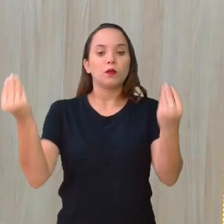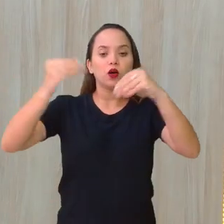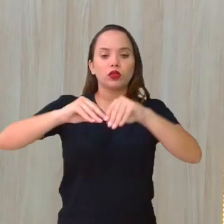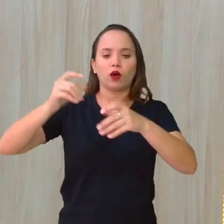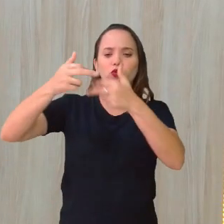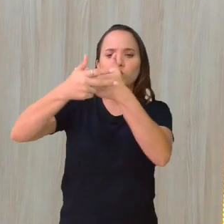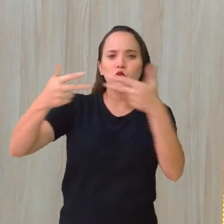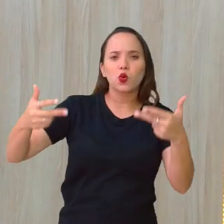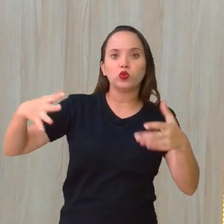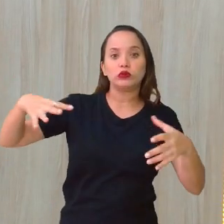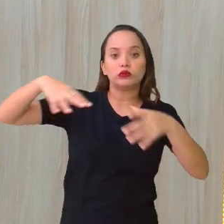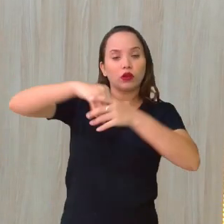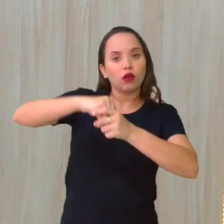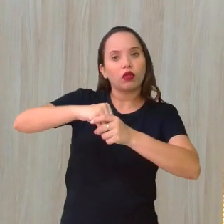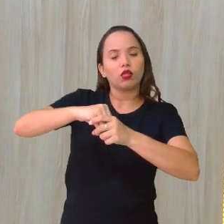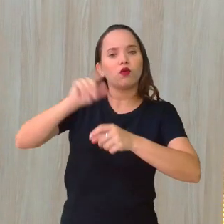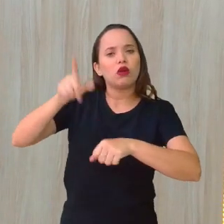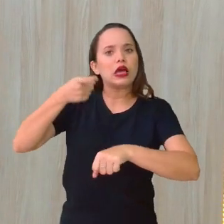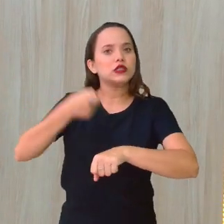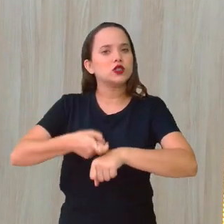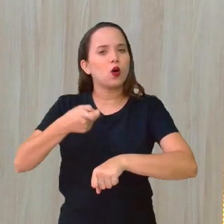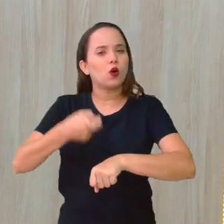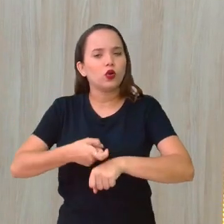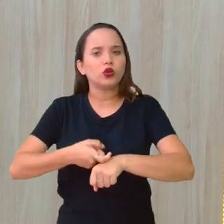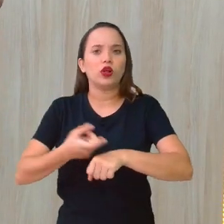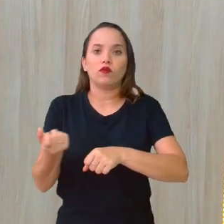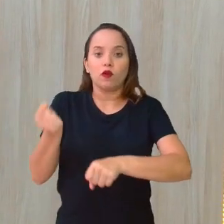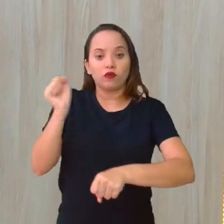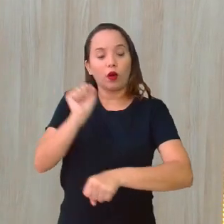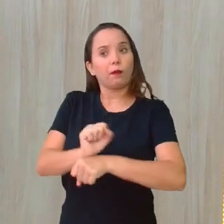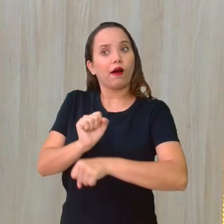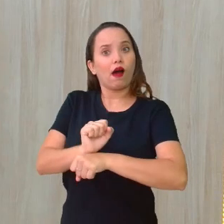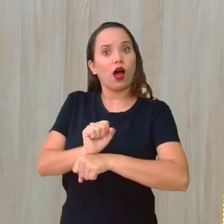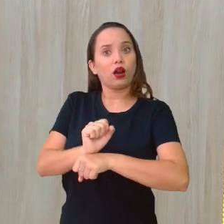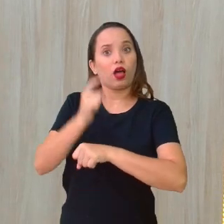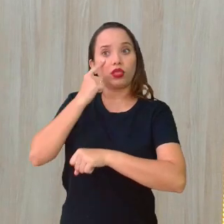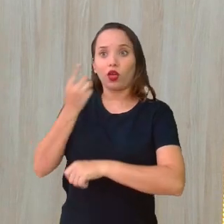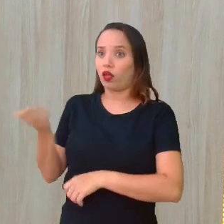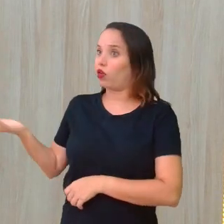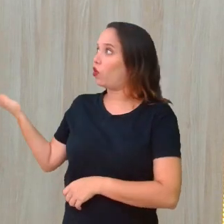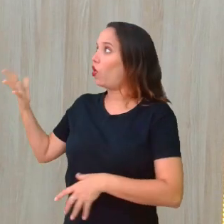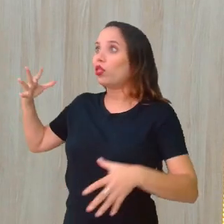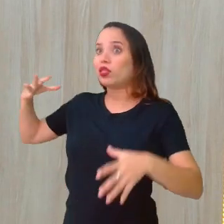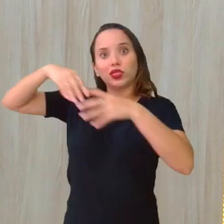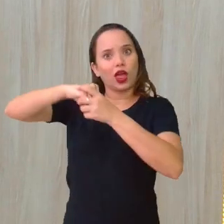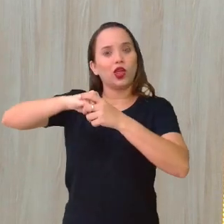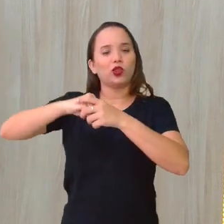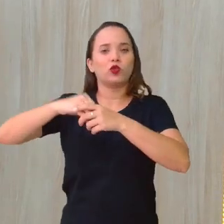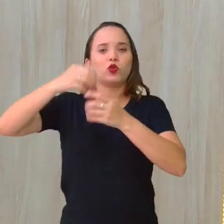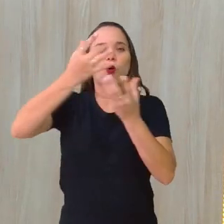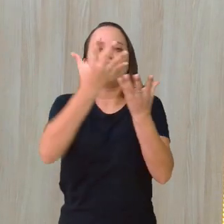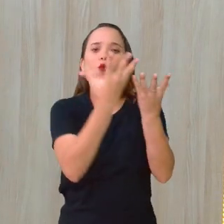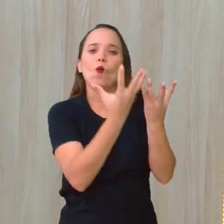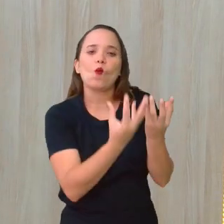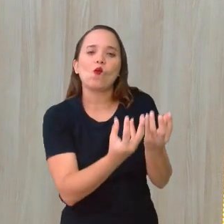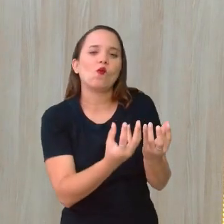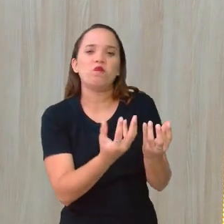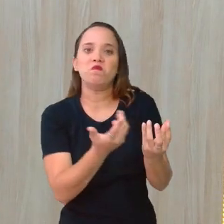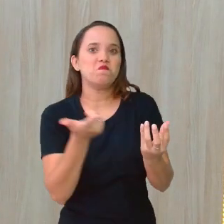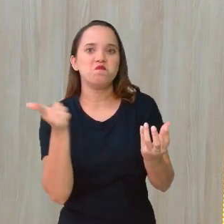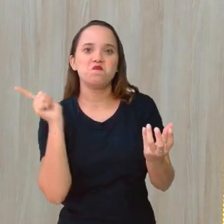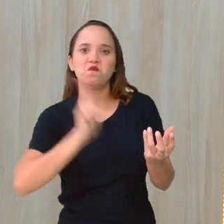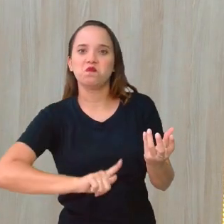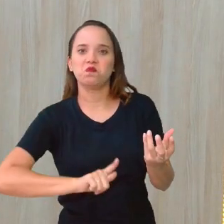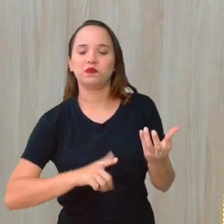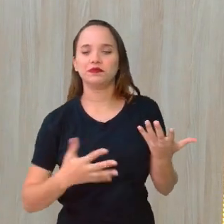tenham partículas sólidas, elas vão ficar retidas aqui no nosso filtro, tá bom? Então,